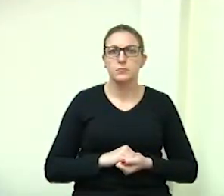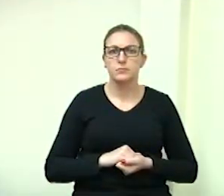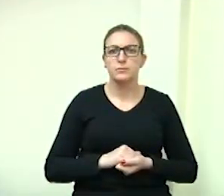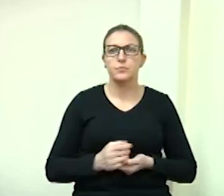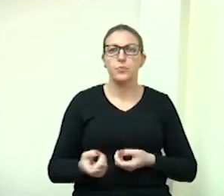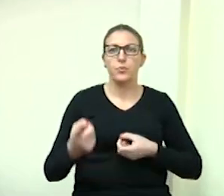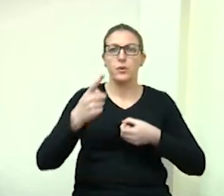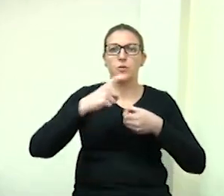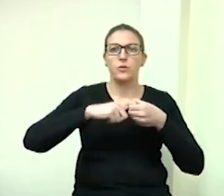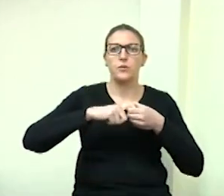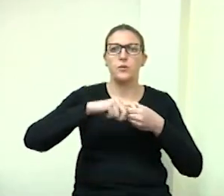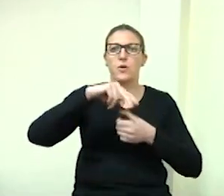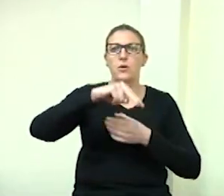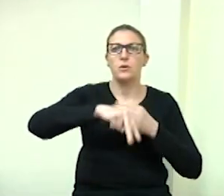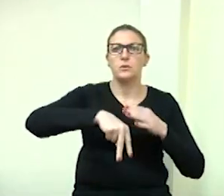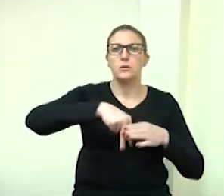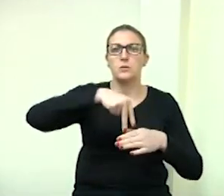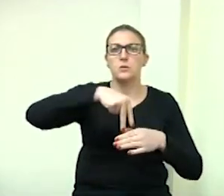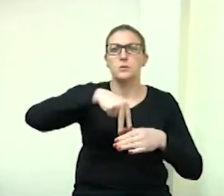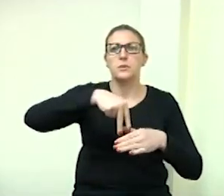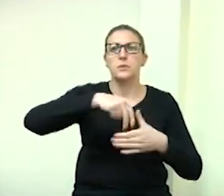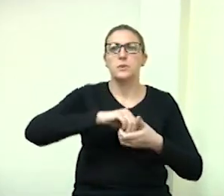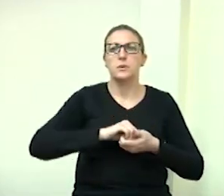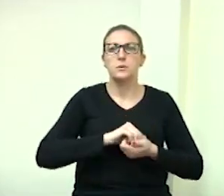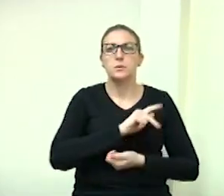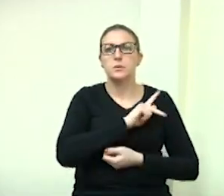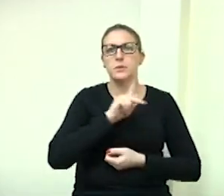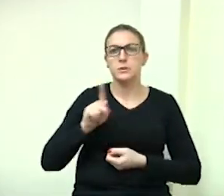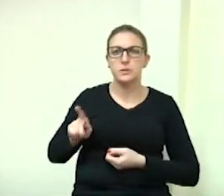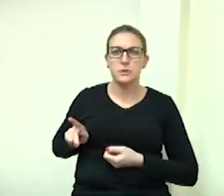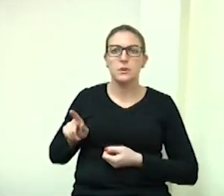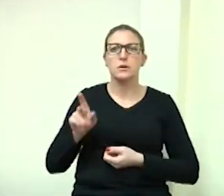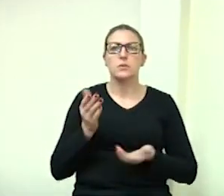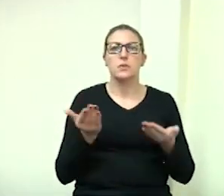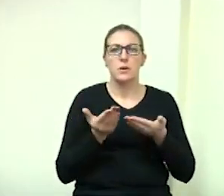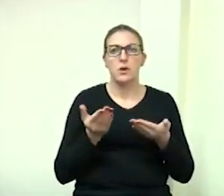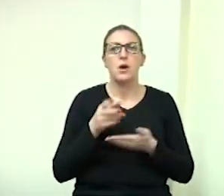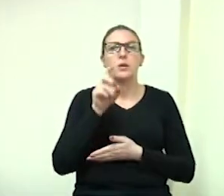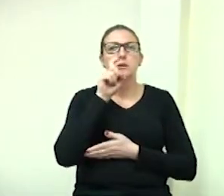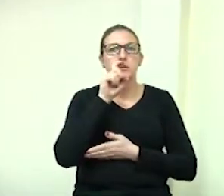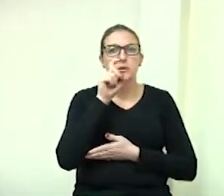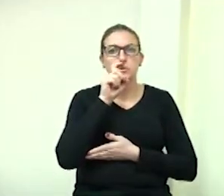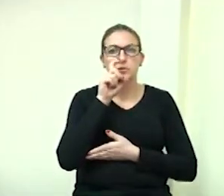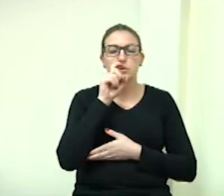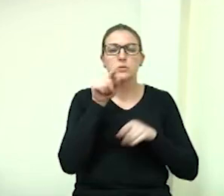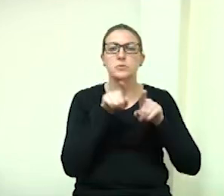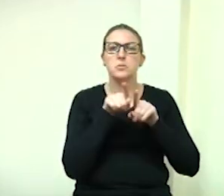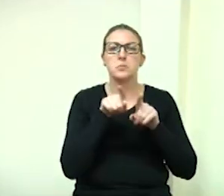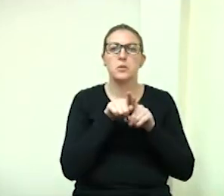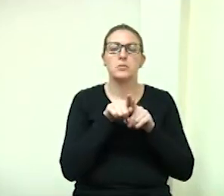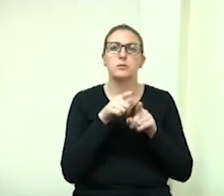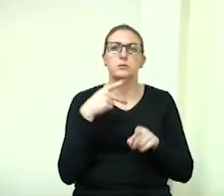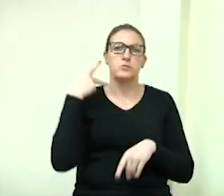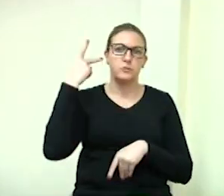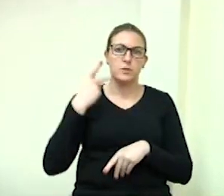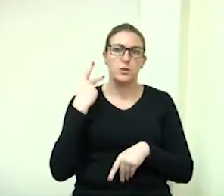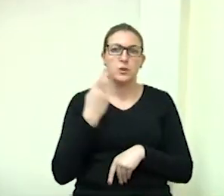volto à tribuna presidente Serginho e os demais que ainda estão presentes